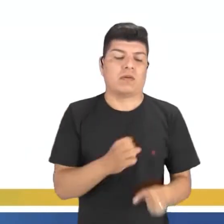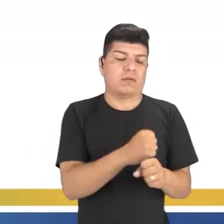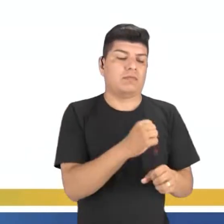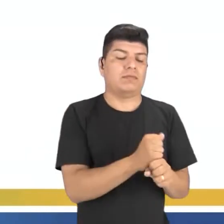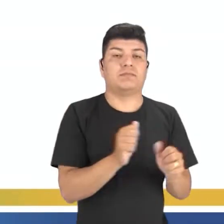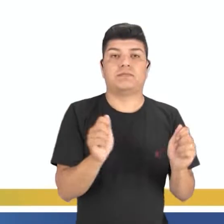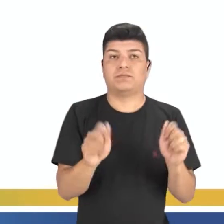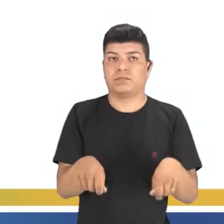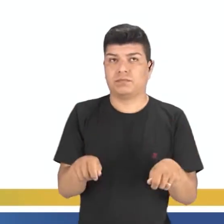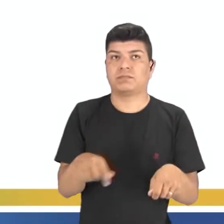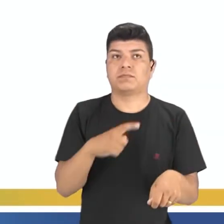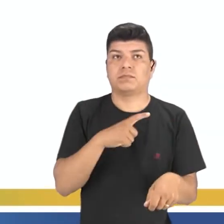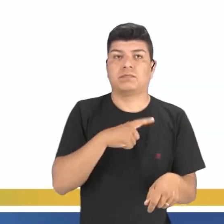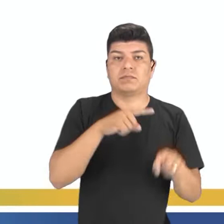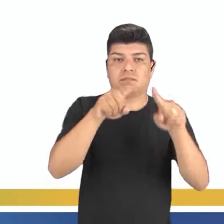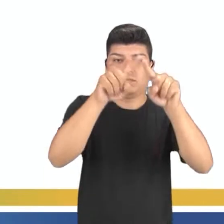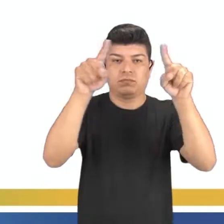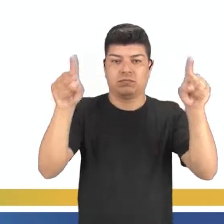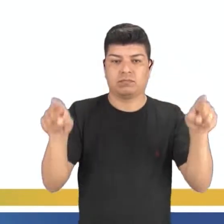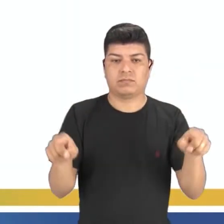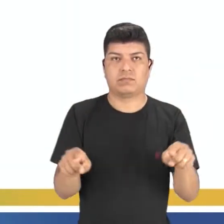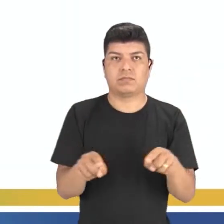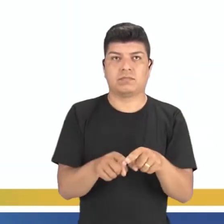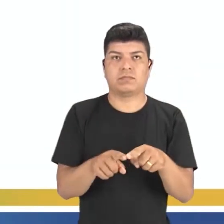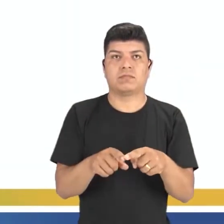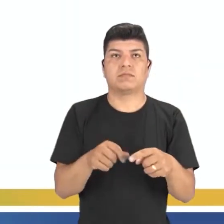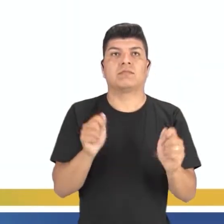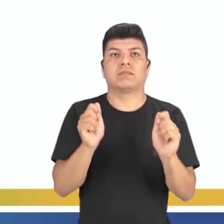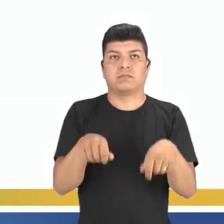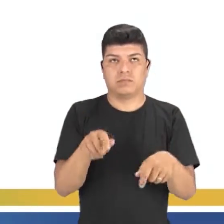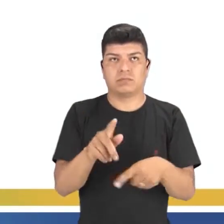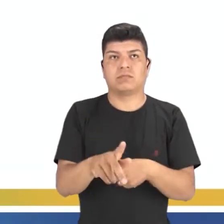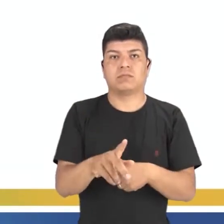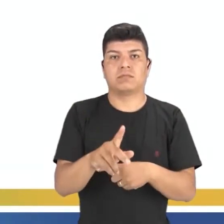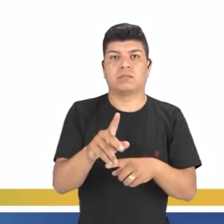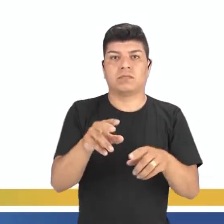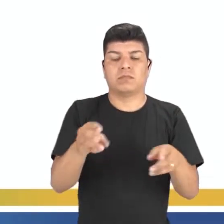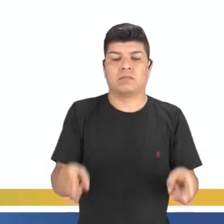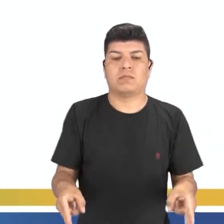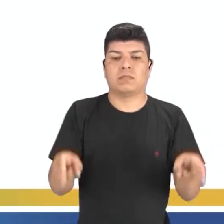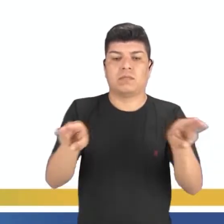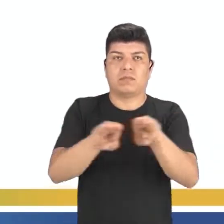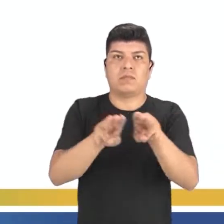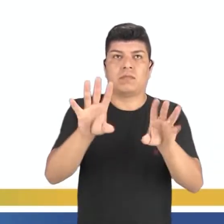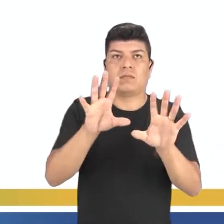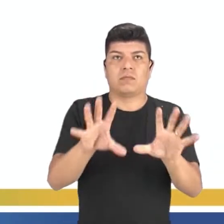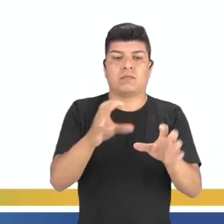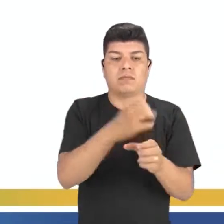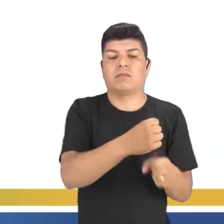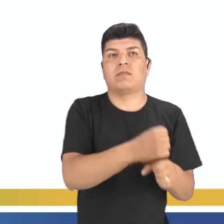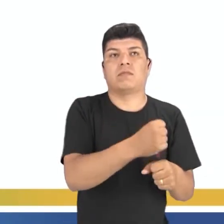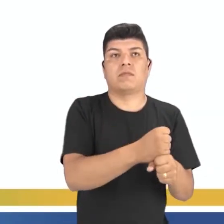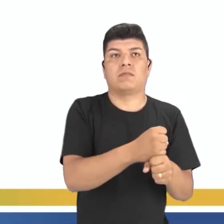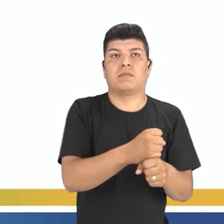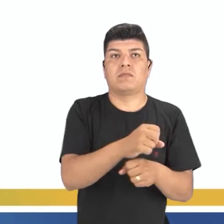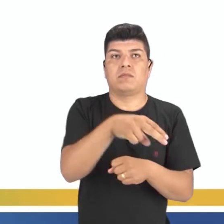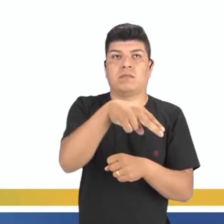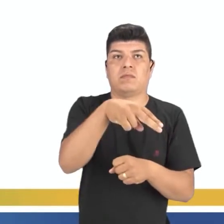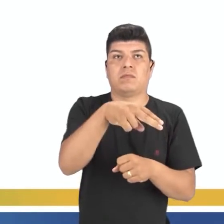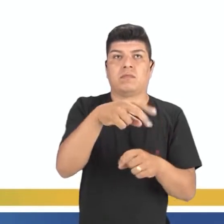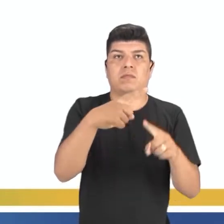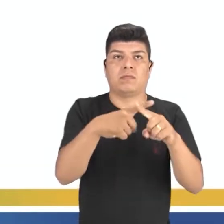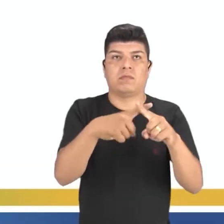também nas espiras circular essa intensidade do campo magnético através da equação N